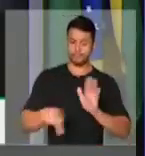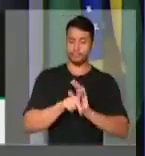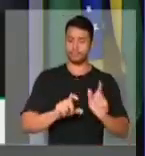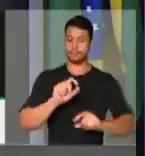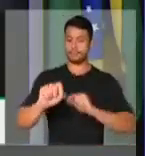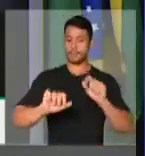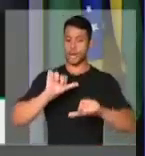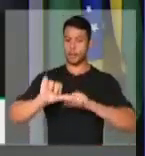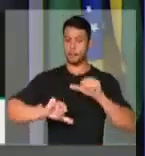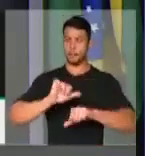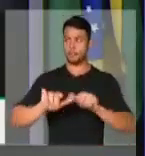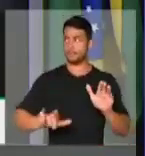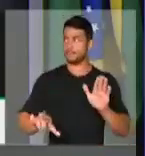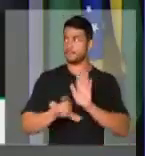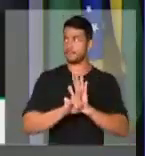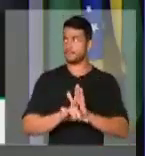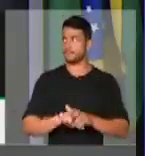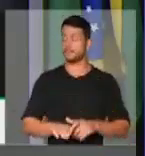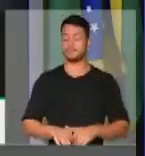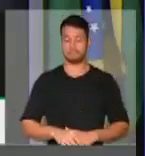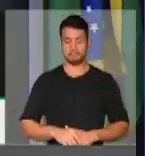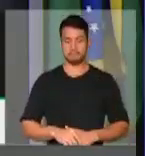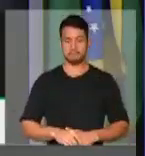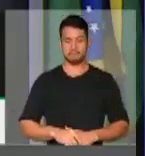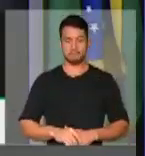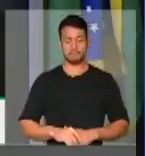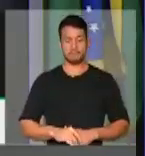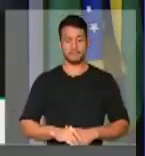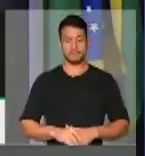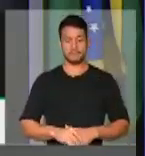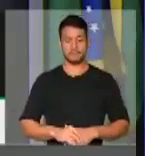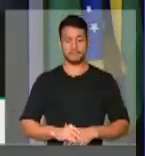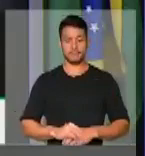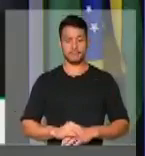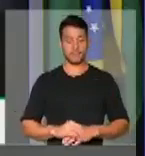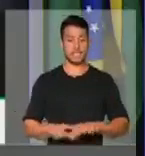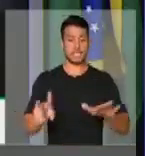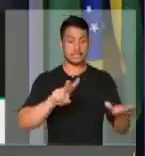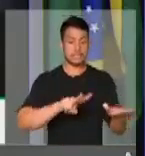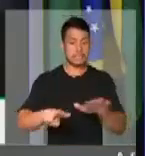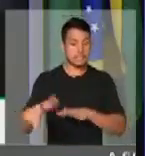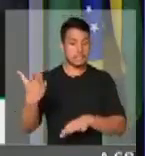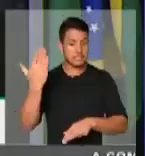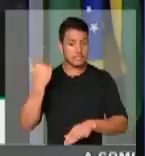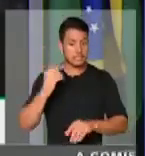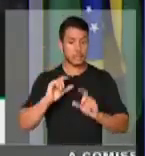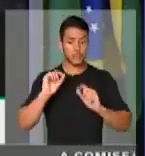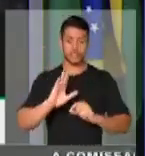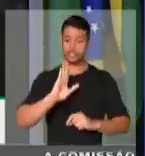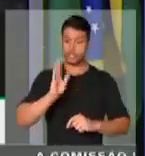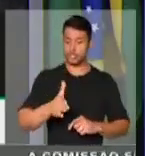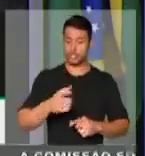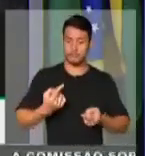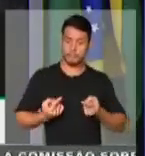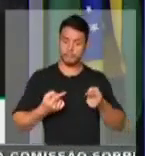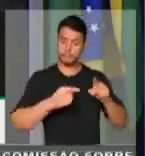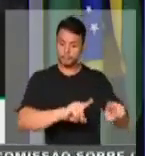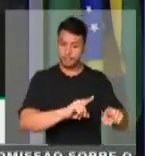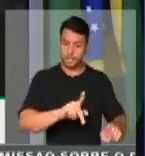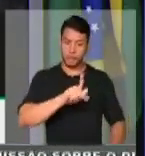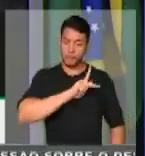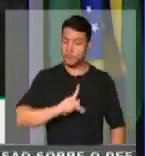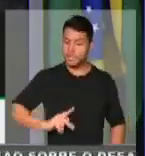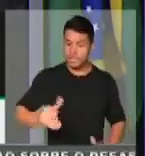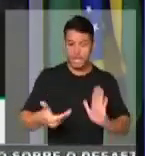com as reformas. Nas últimas semanas, por exemplo, assistimos a ataques descabidos ao presidente da Câmara, deputado